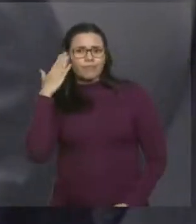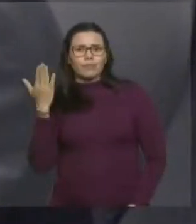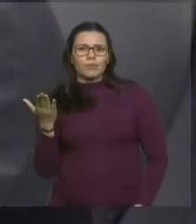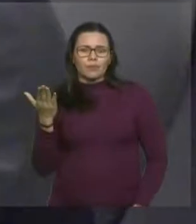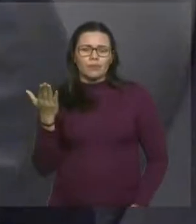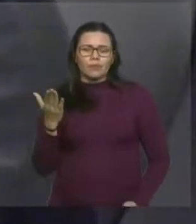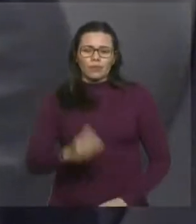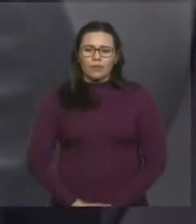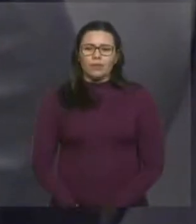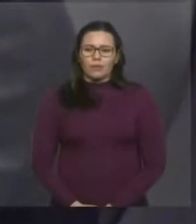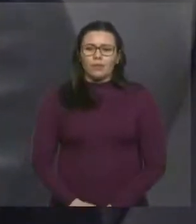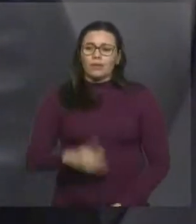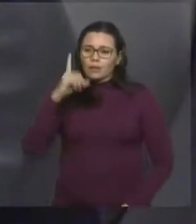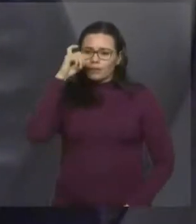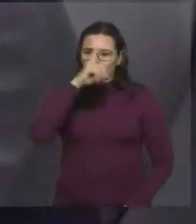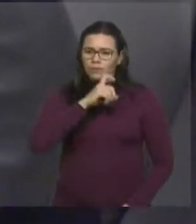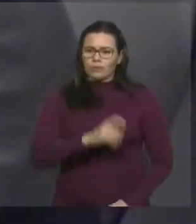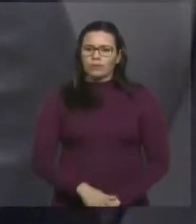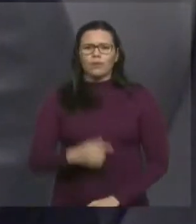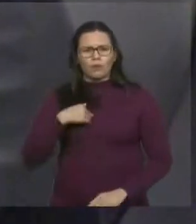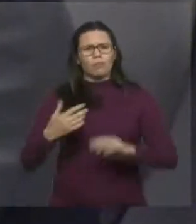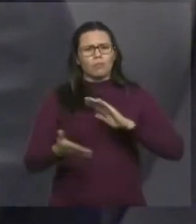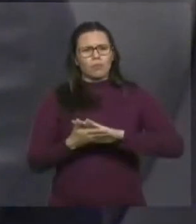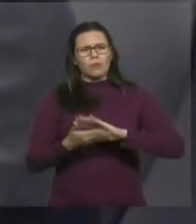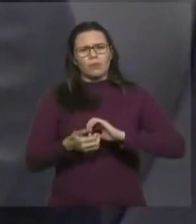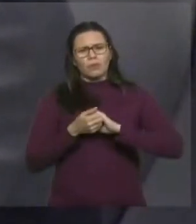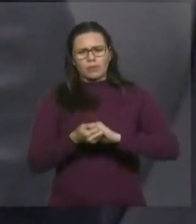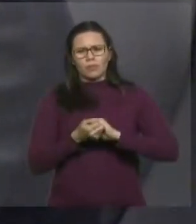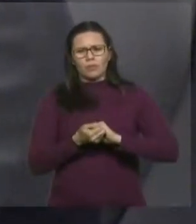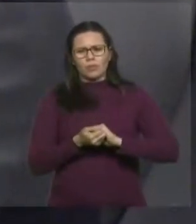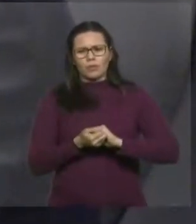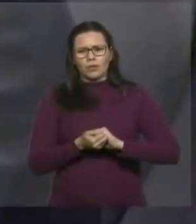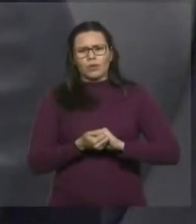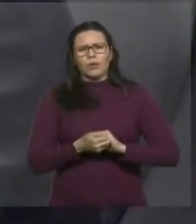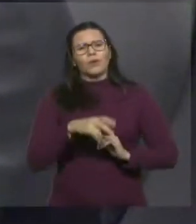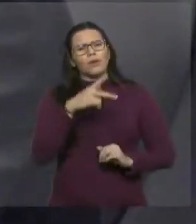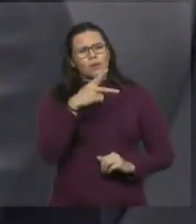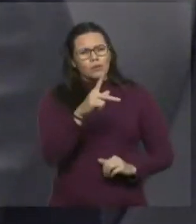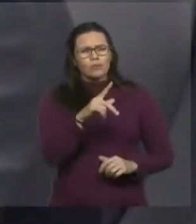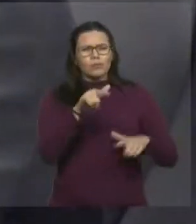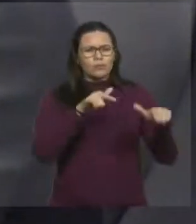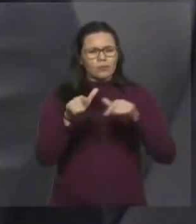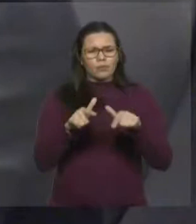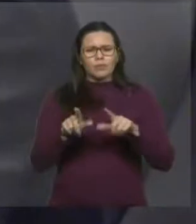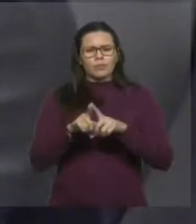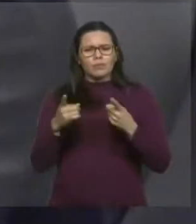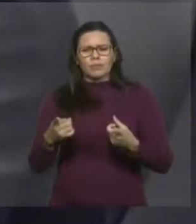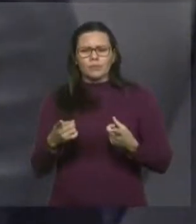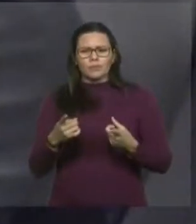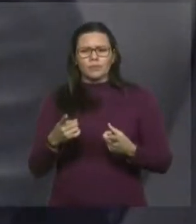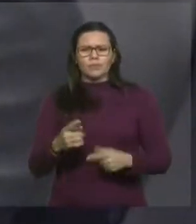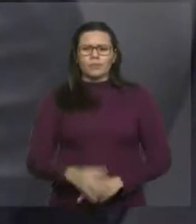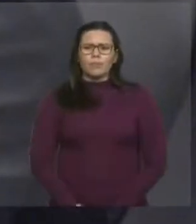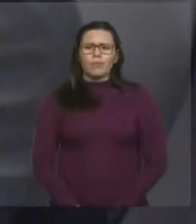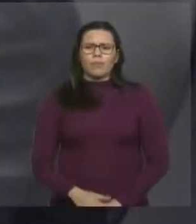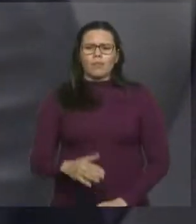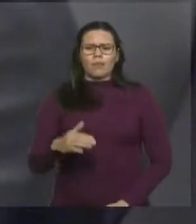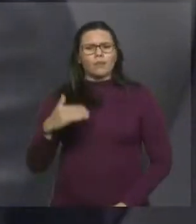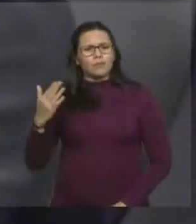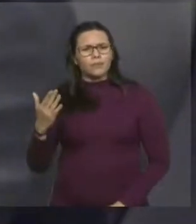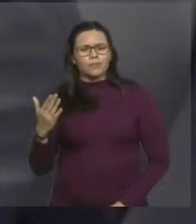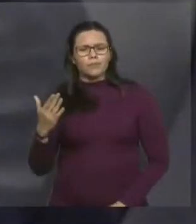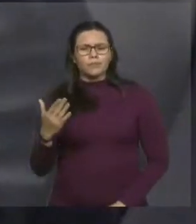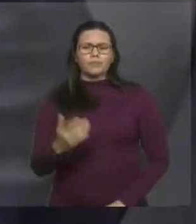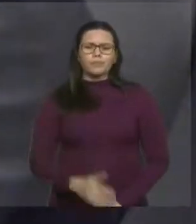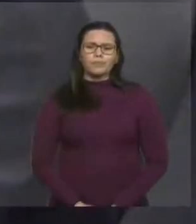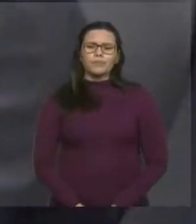tenho acompanhado isso, lhe parabenizo até. Mas quando chega, retornando